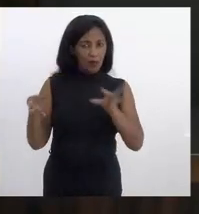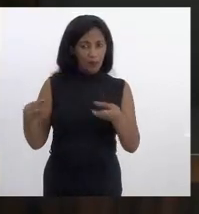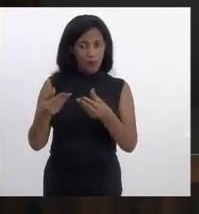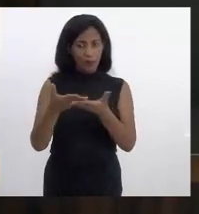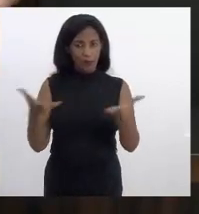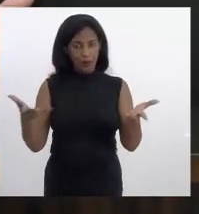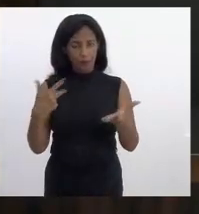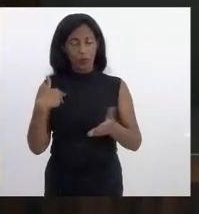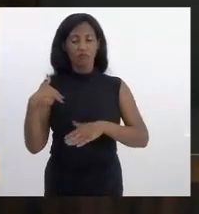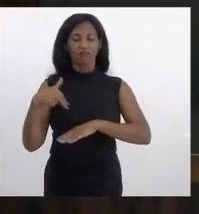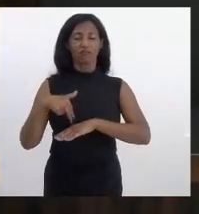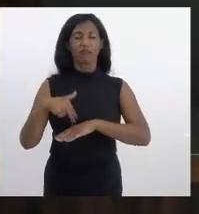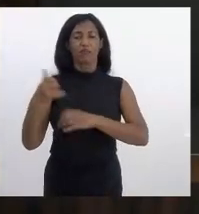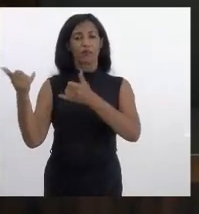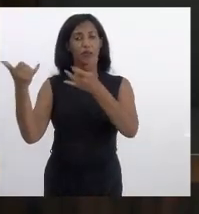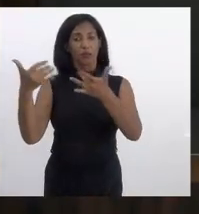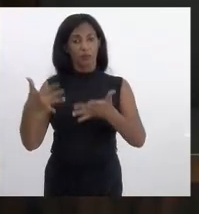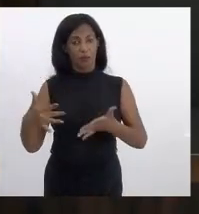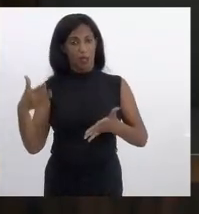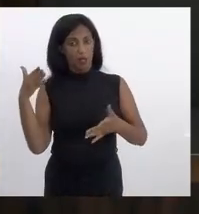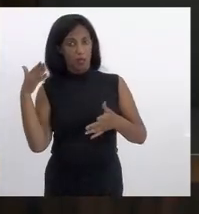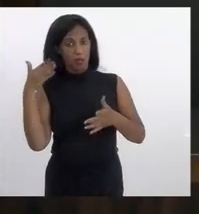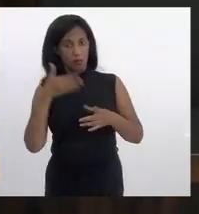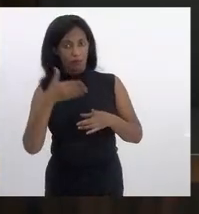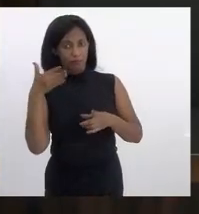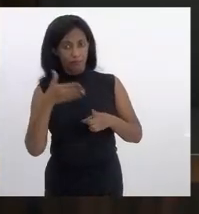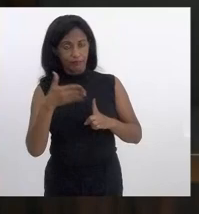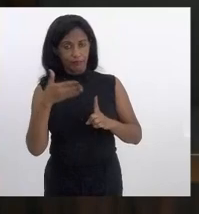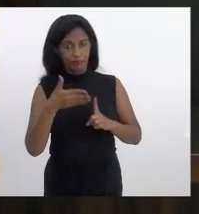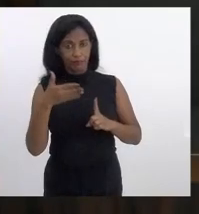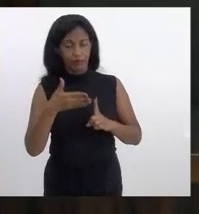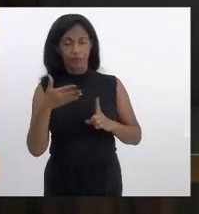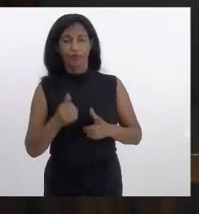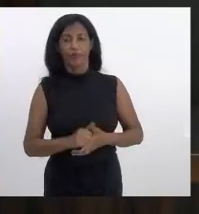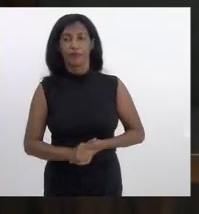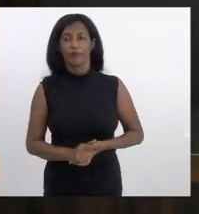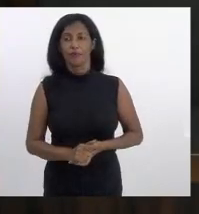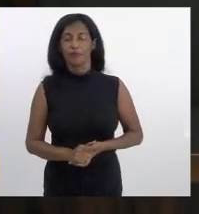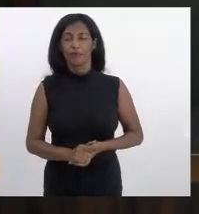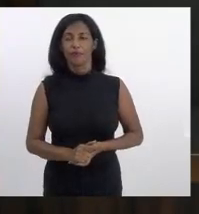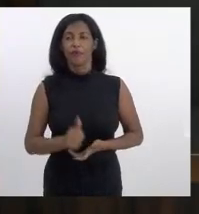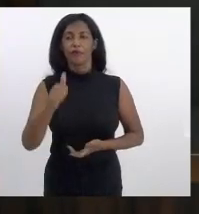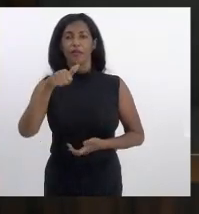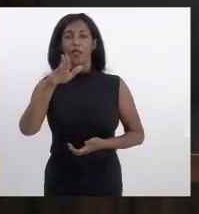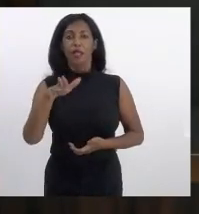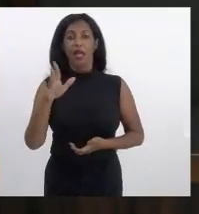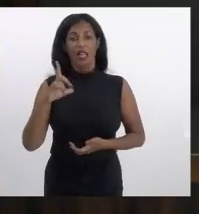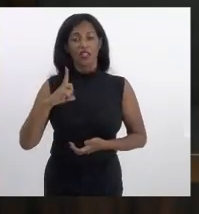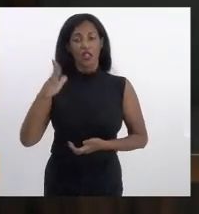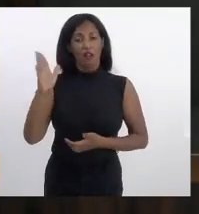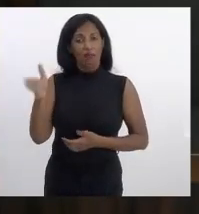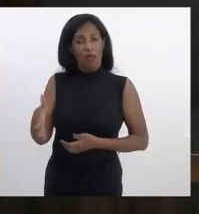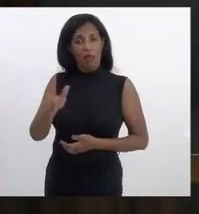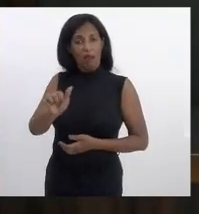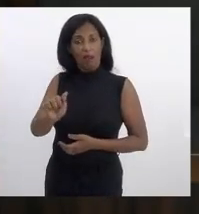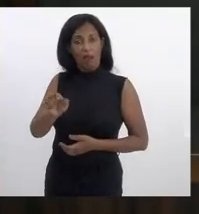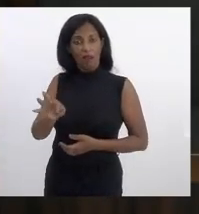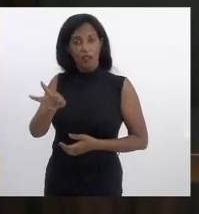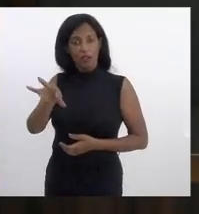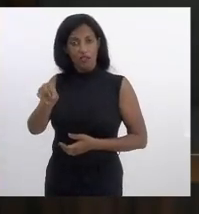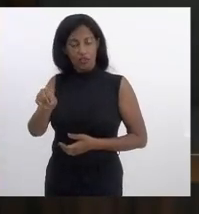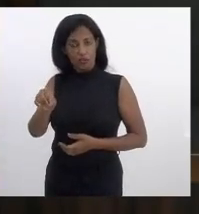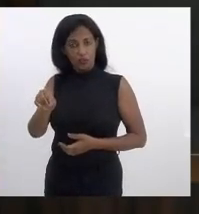eu quero já deixar claro este ponto específico que é a questão de quem já está na atividade